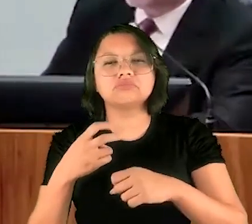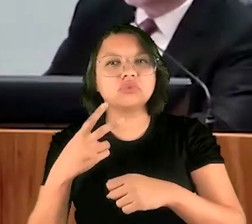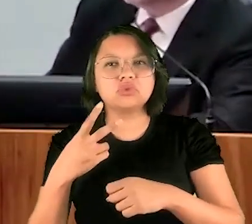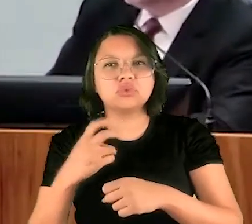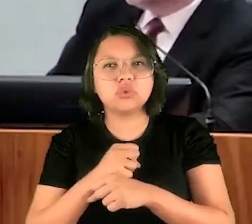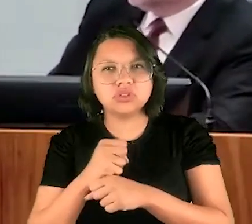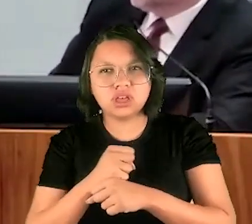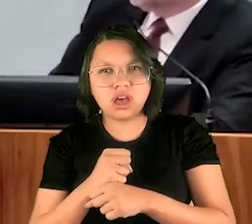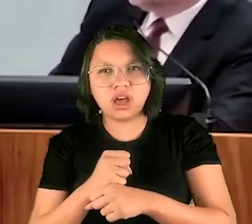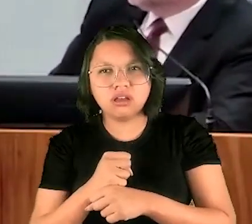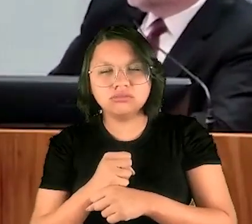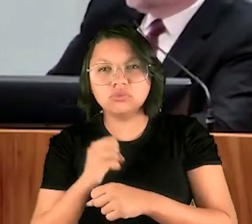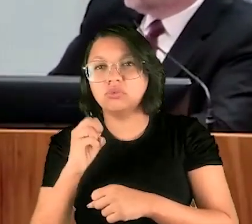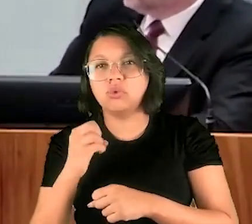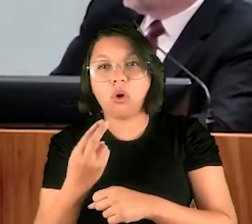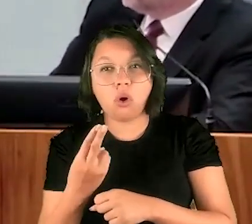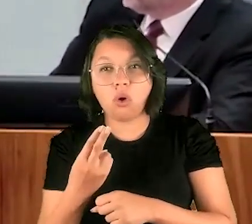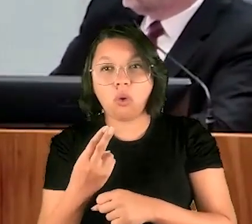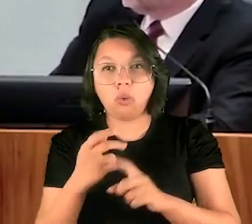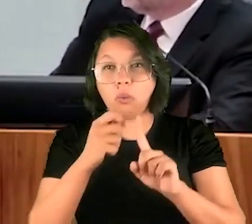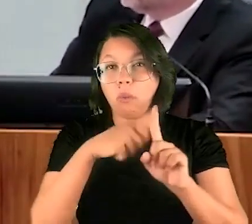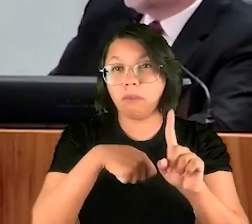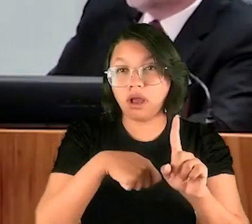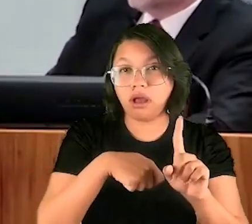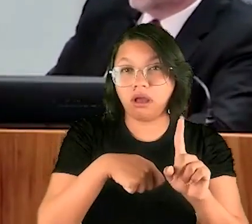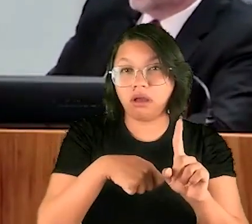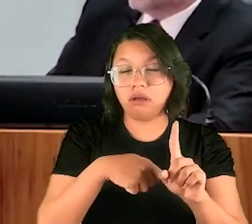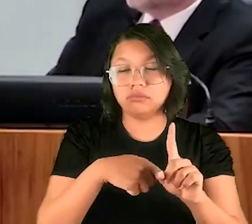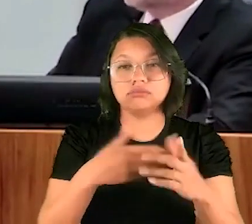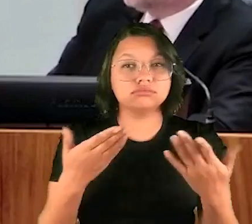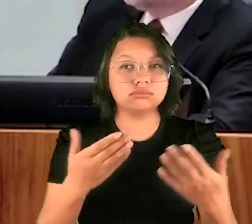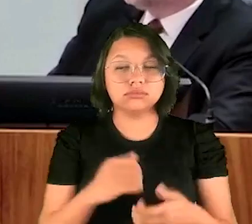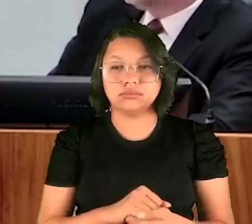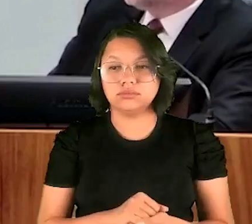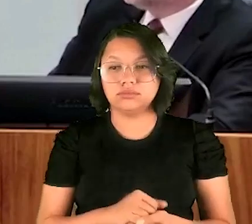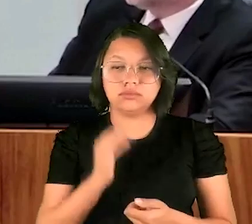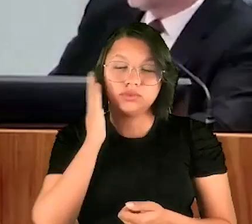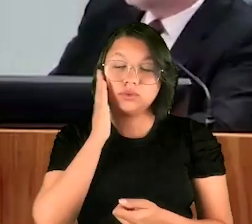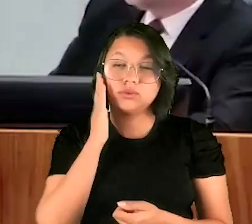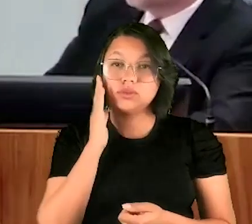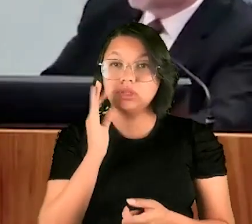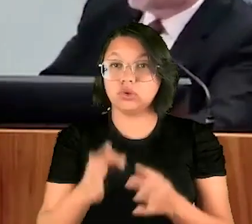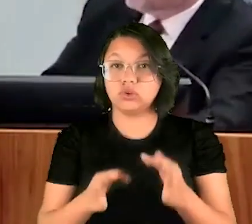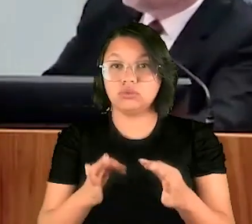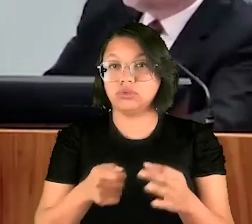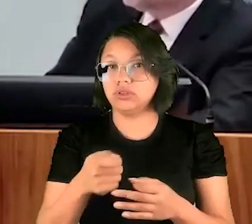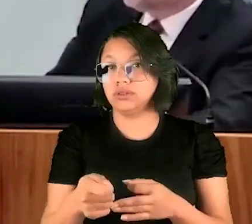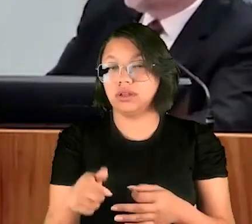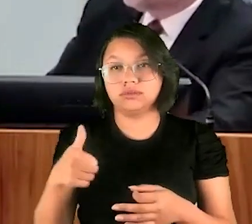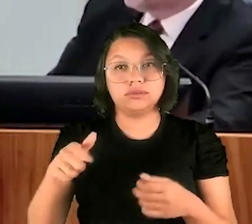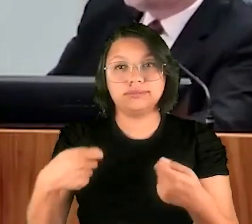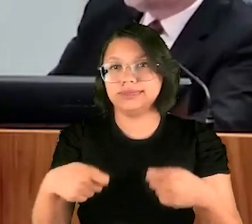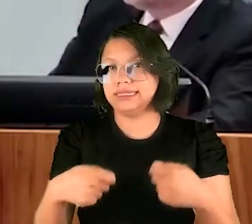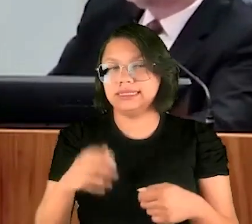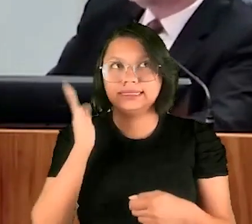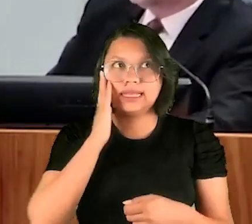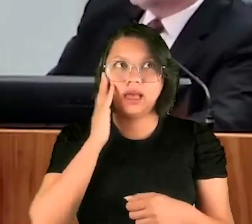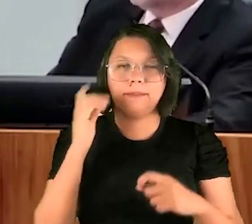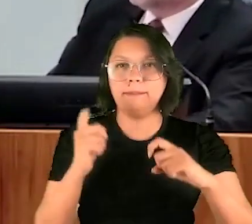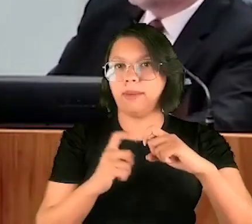viver mais 1 mês e meio ou 30 dias? E eu sei que o magistrado não tem obrigação nenhuma de saber medicina,